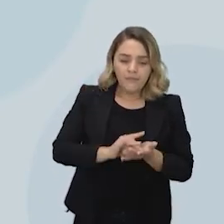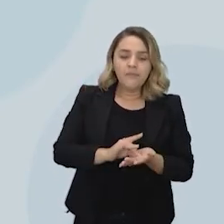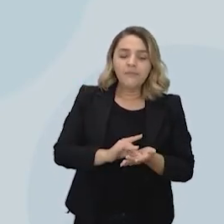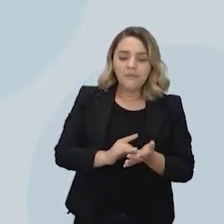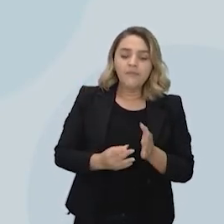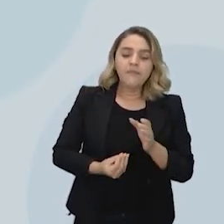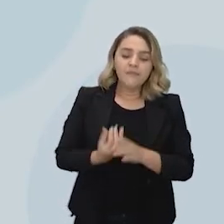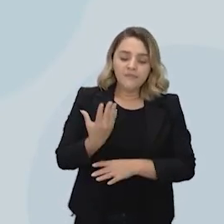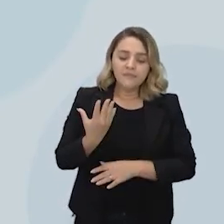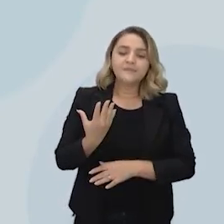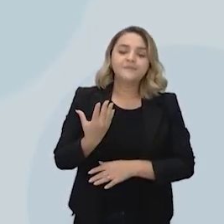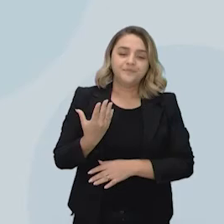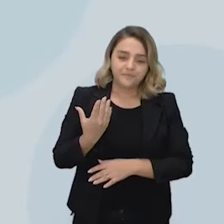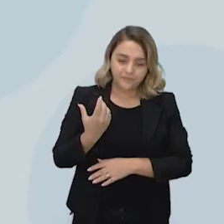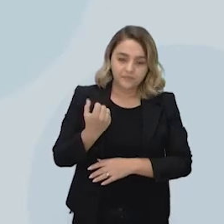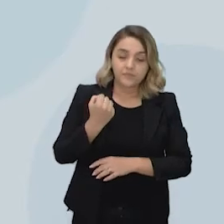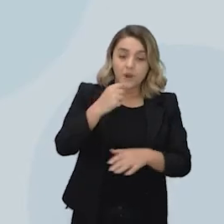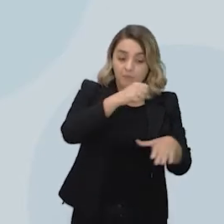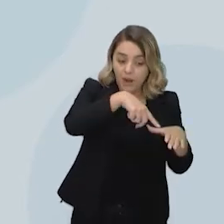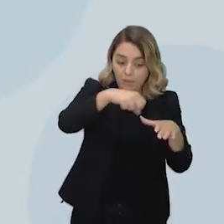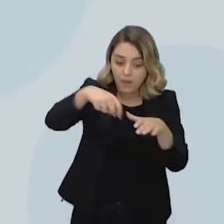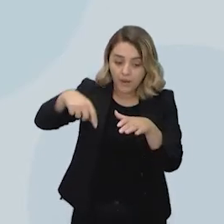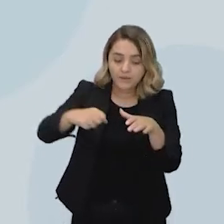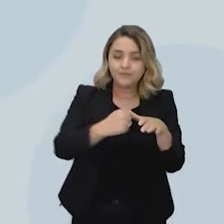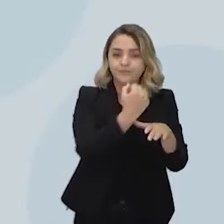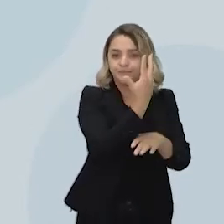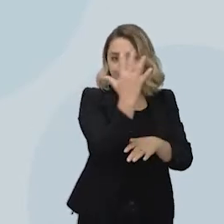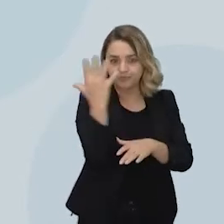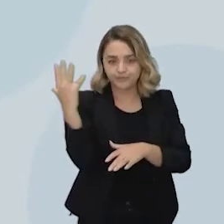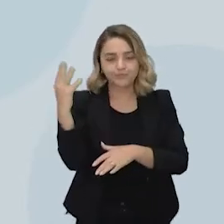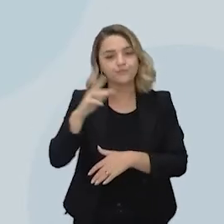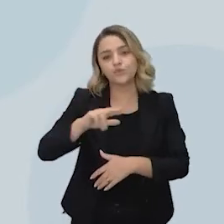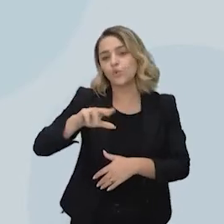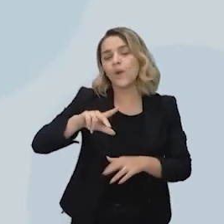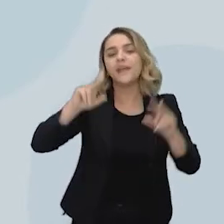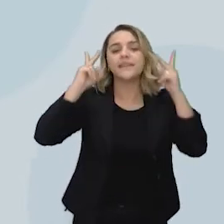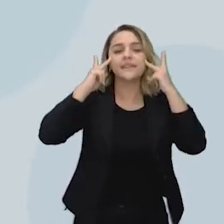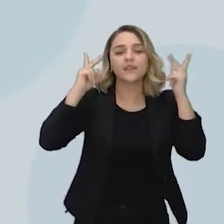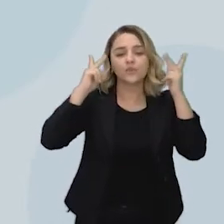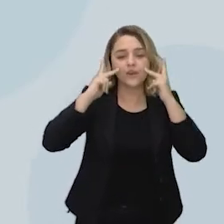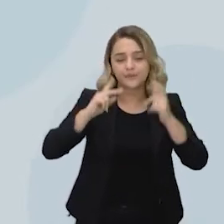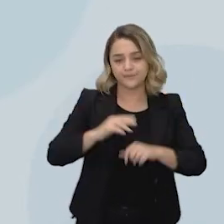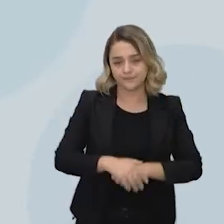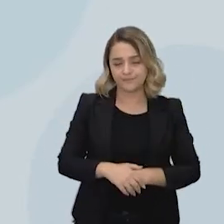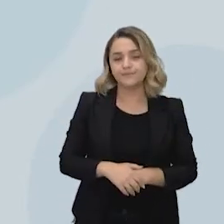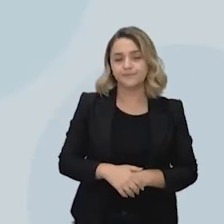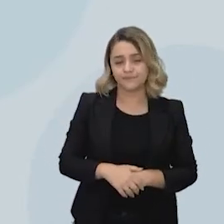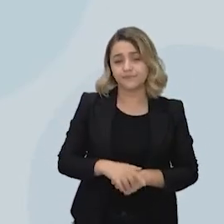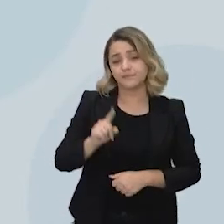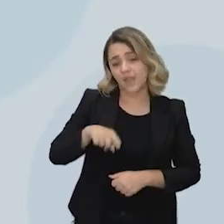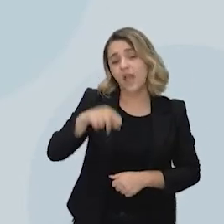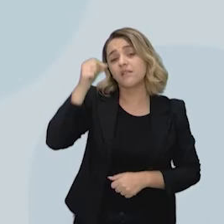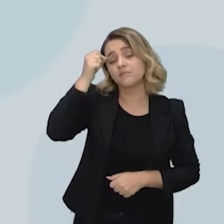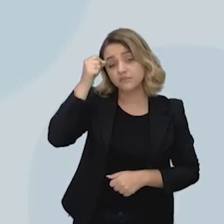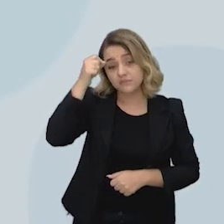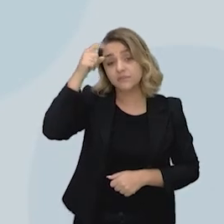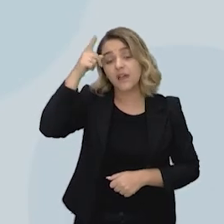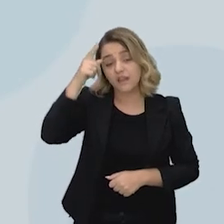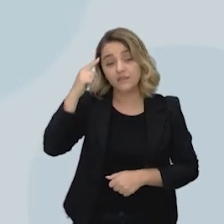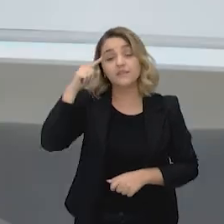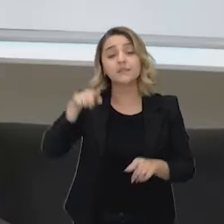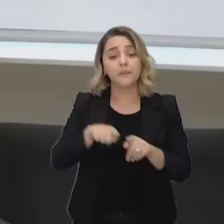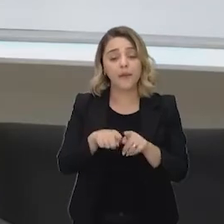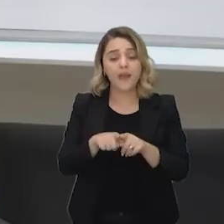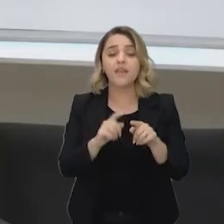oriundo de floresta plantada e não de floresta nativa, né? Essa é a ideia. E também essas empresas, elas